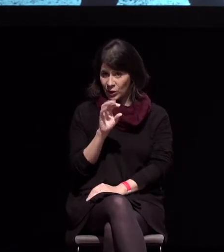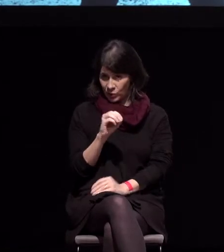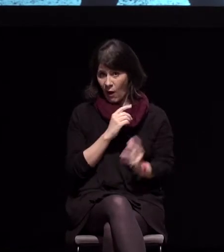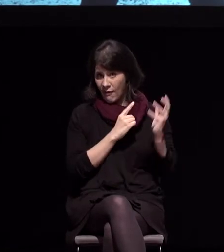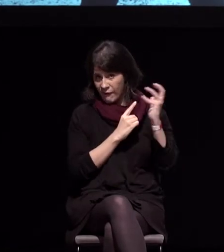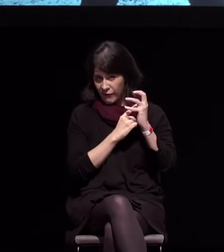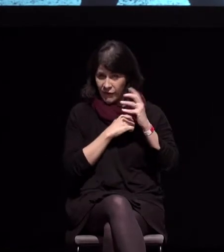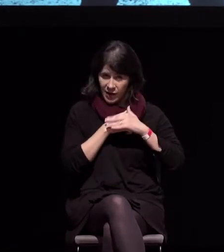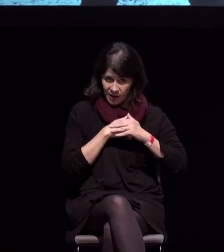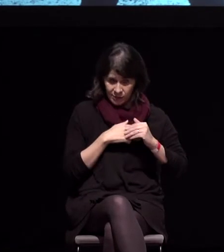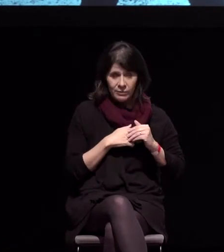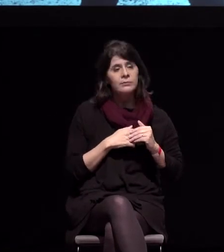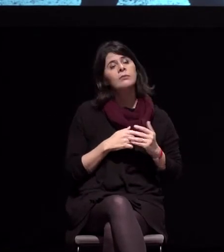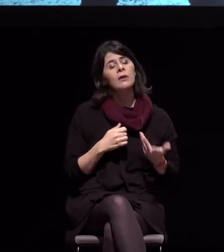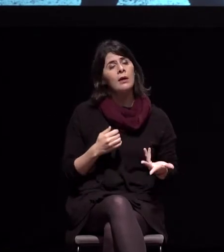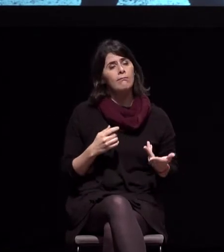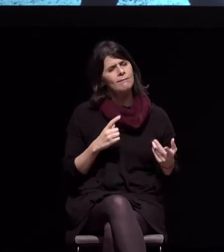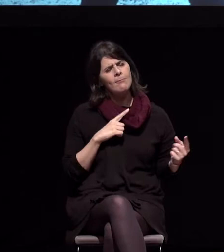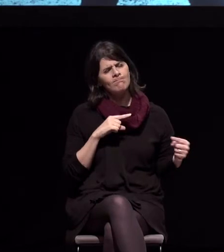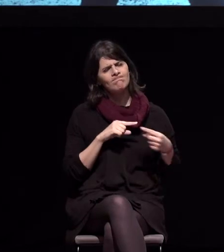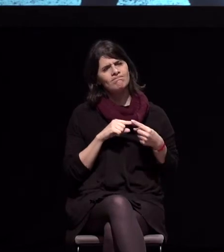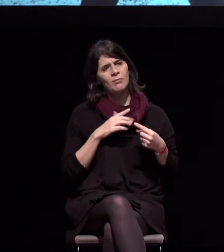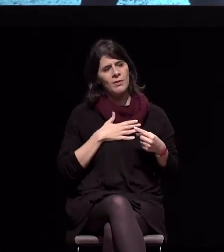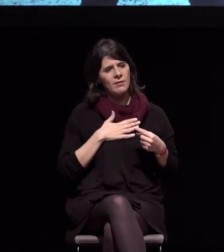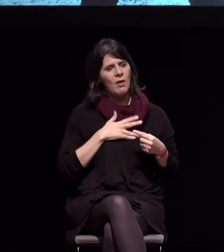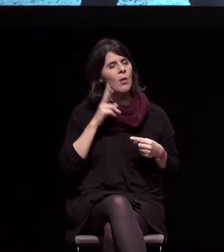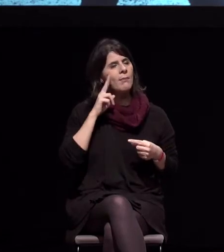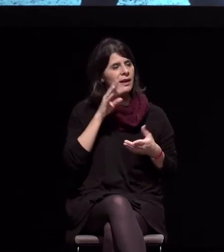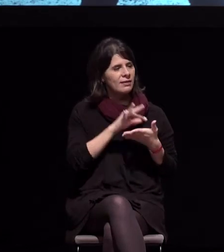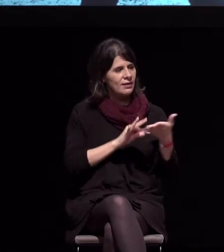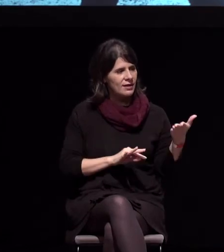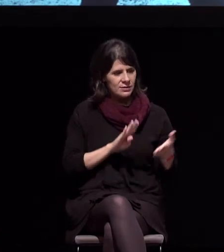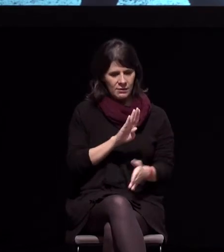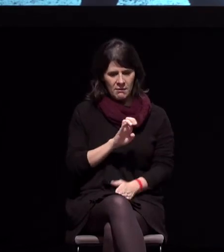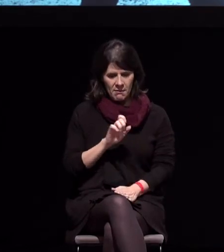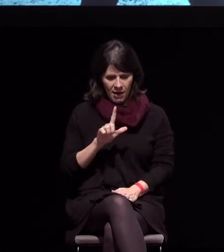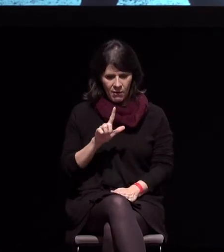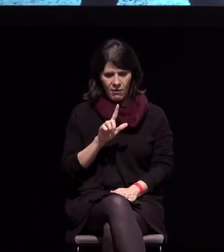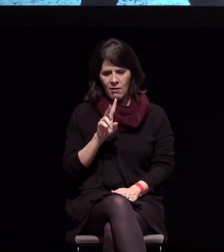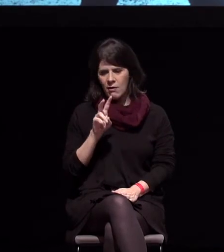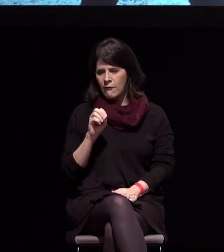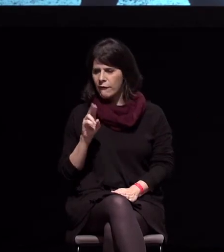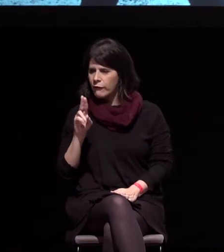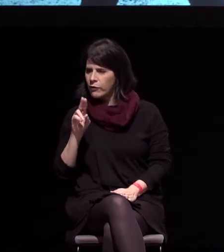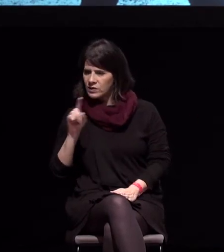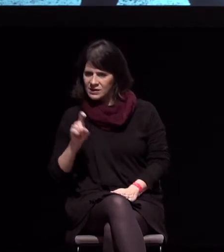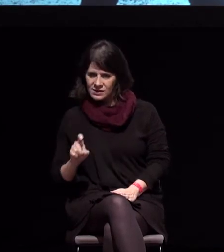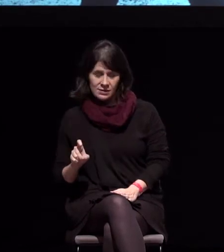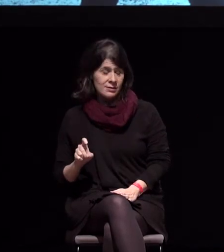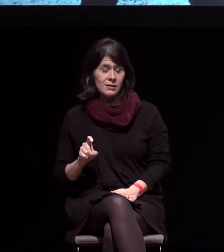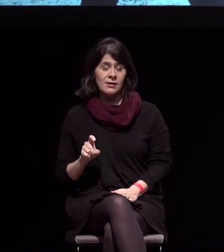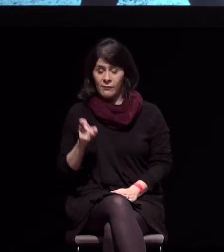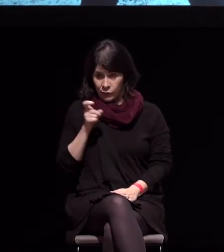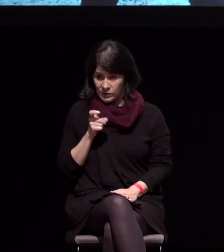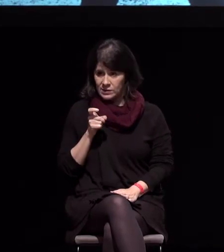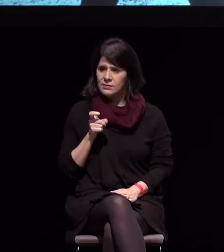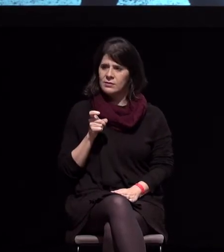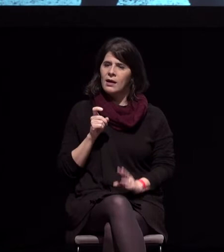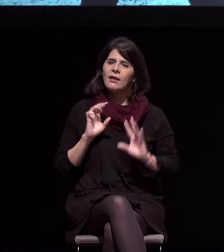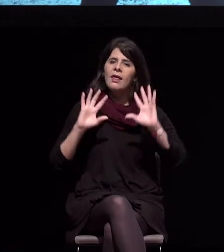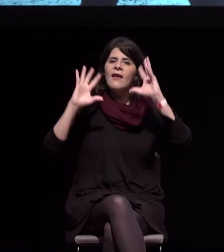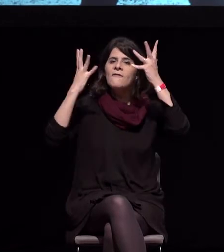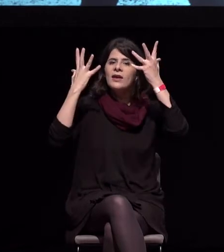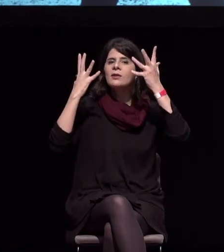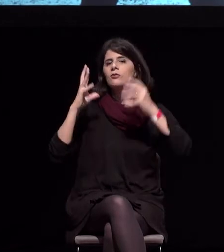mim. E eu me lembrei de um texto de Bell Hooks, chamado Vivendo de Amor. E eu queria ler uma parte dela, porque eu